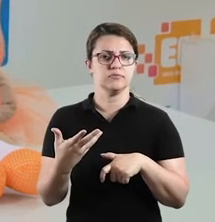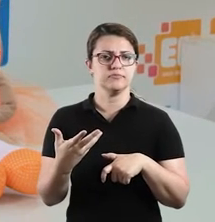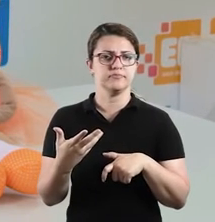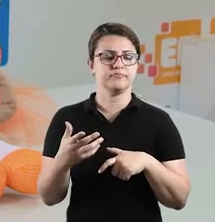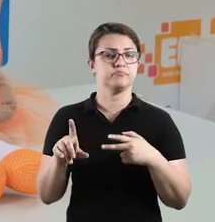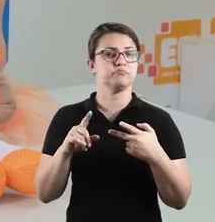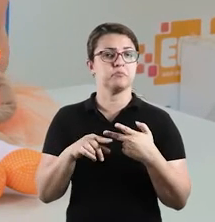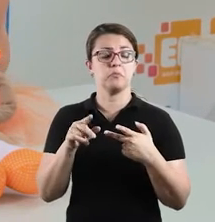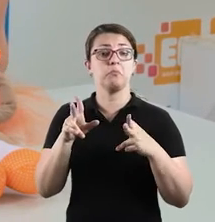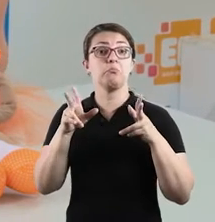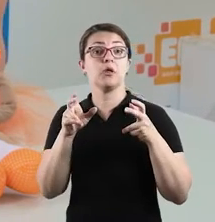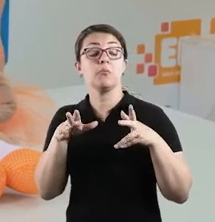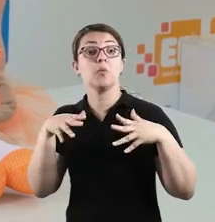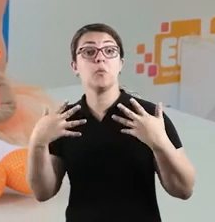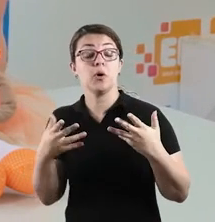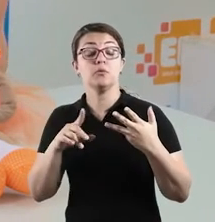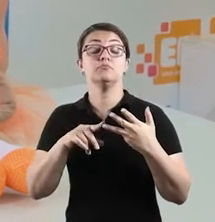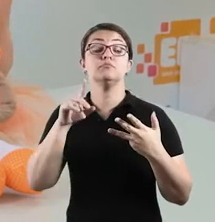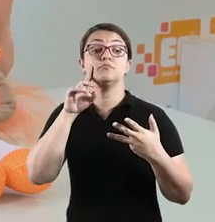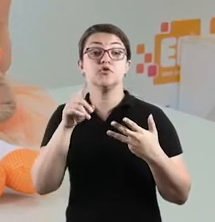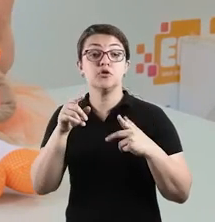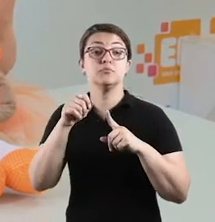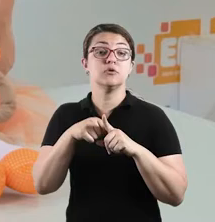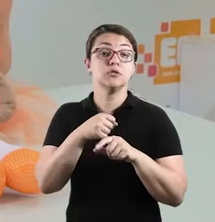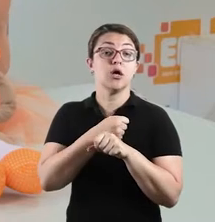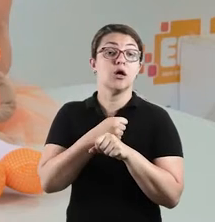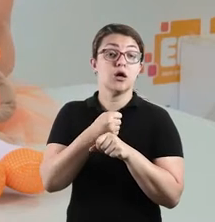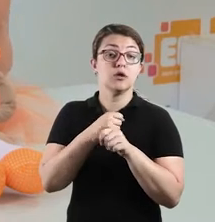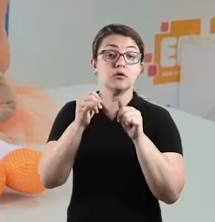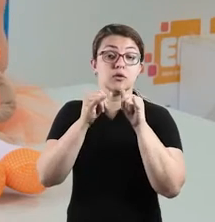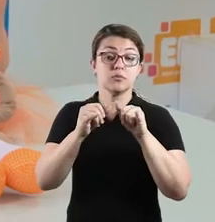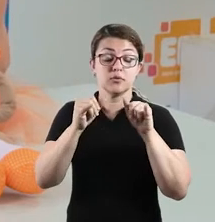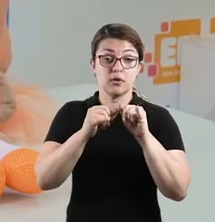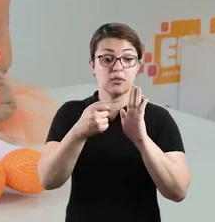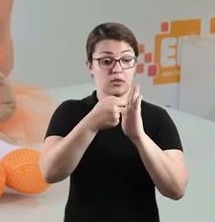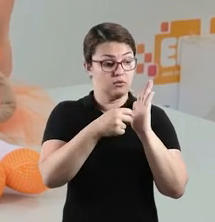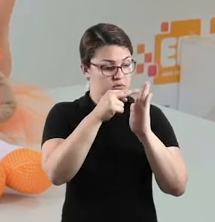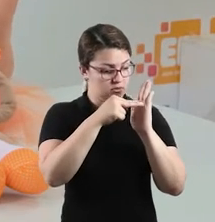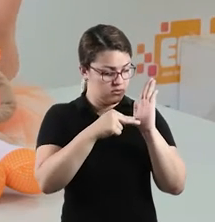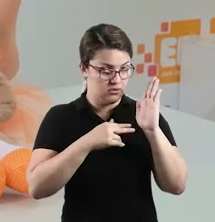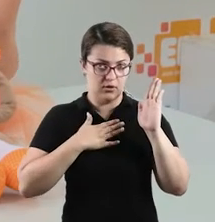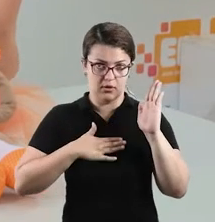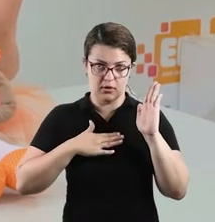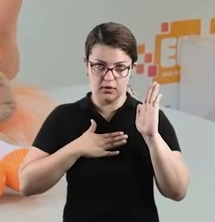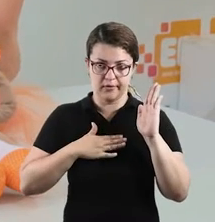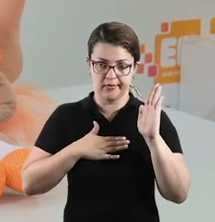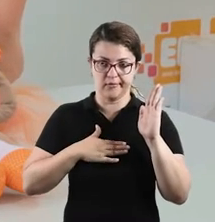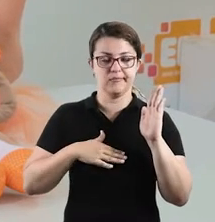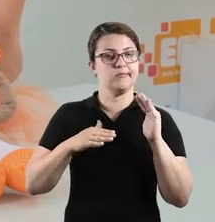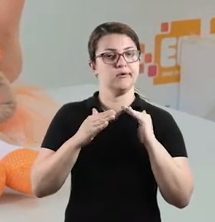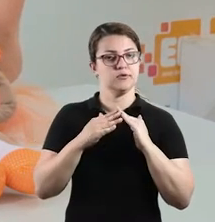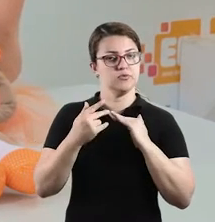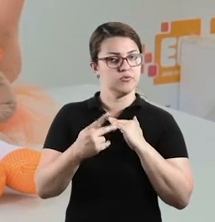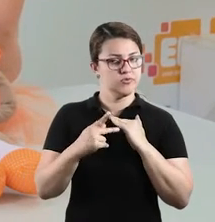matéria, sobre o que se trata, a data. Leia com calma na sua casa.